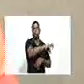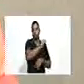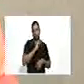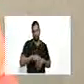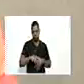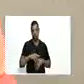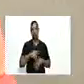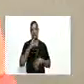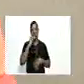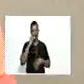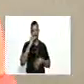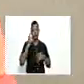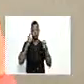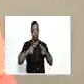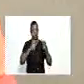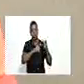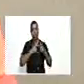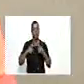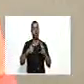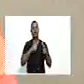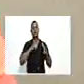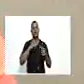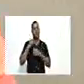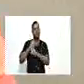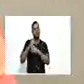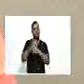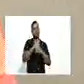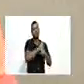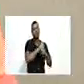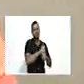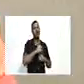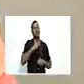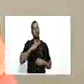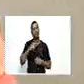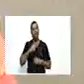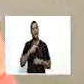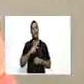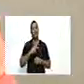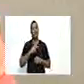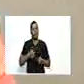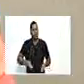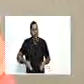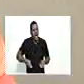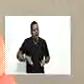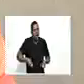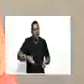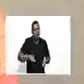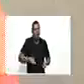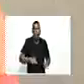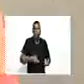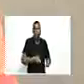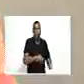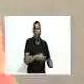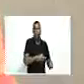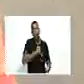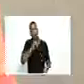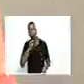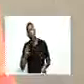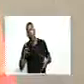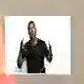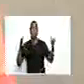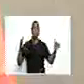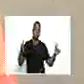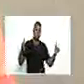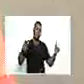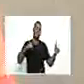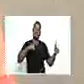tem lugar que tem tem o pessoal do da varrição que tá ainda buscando com carrinho de mão ainda eles buscam ou no carrinho ou no contêiner